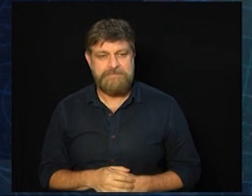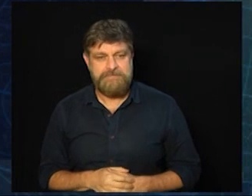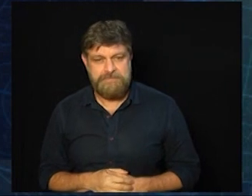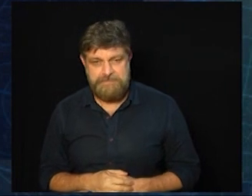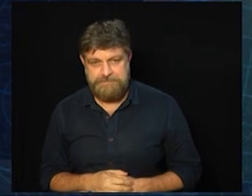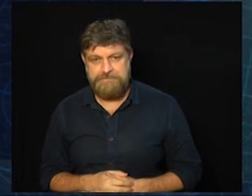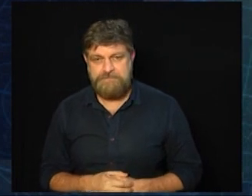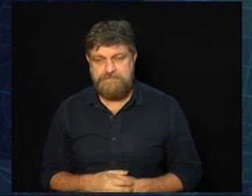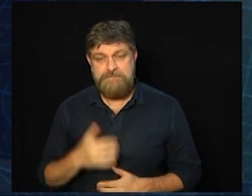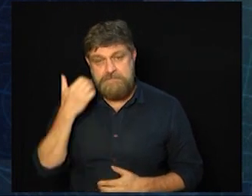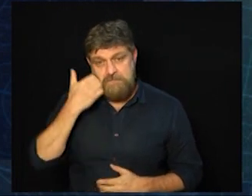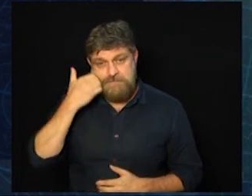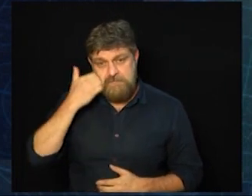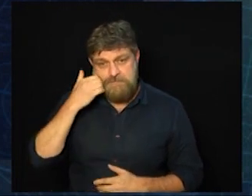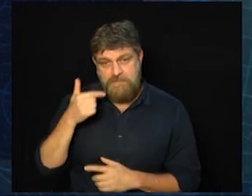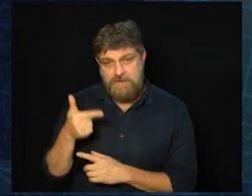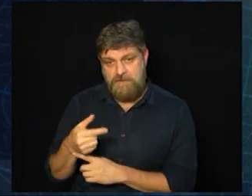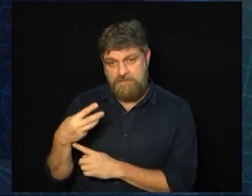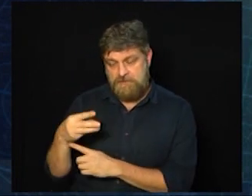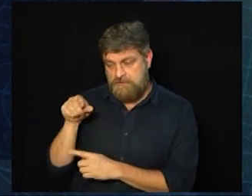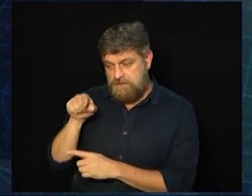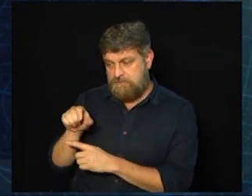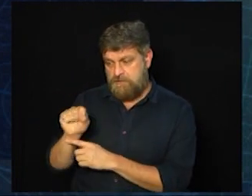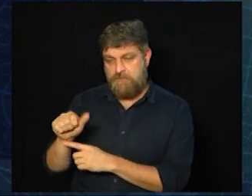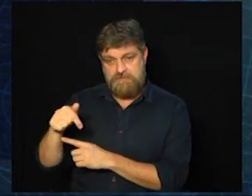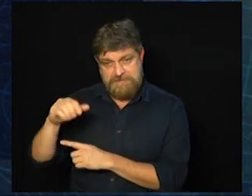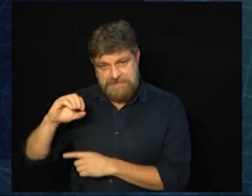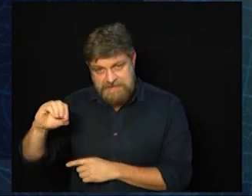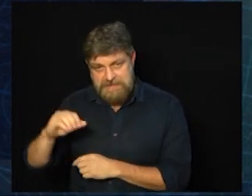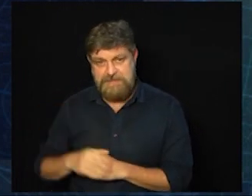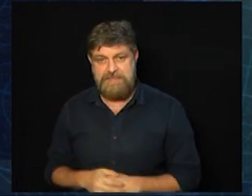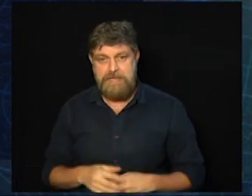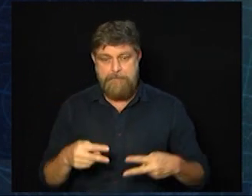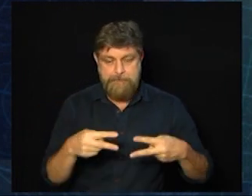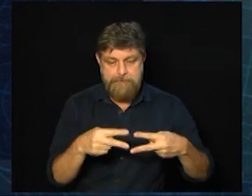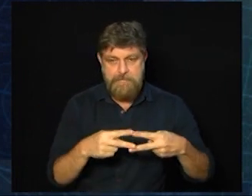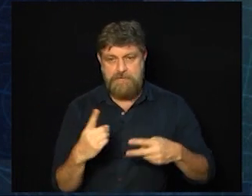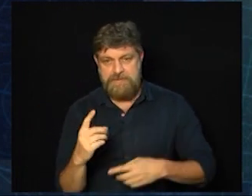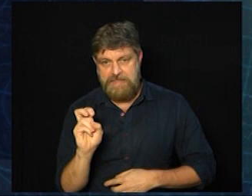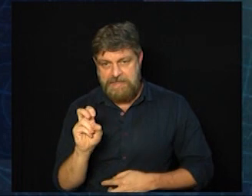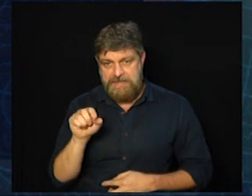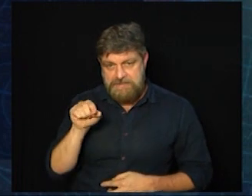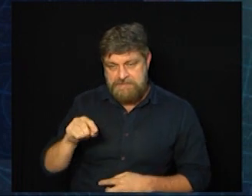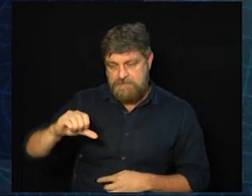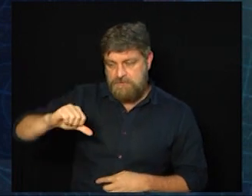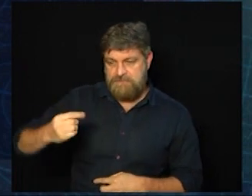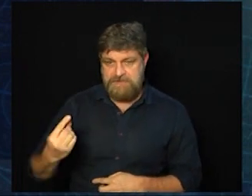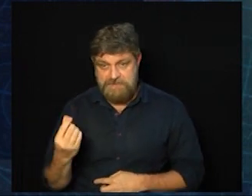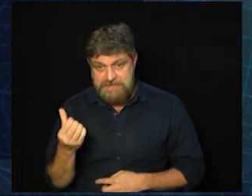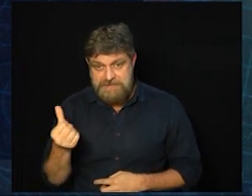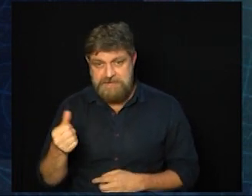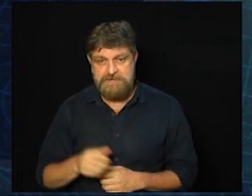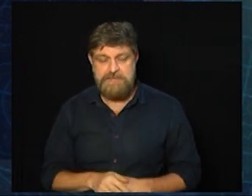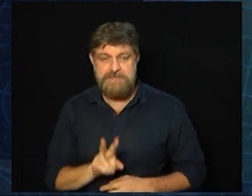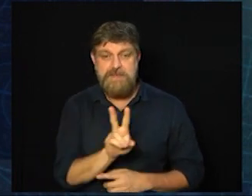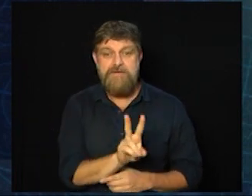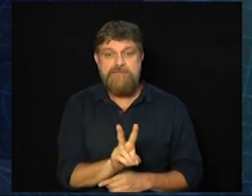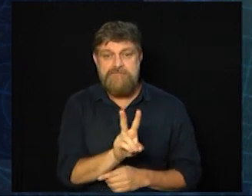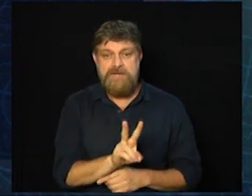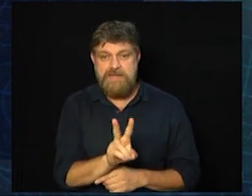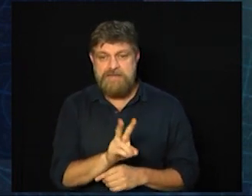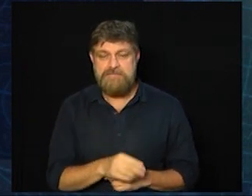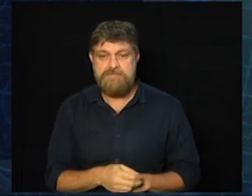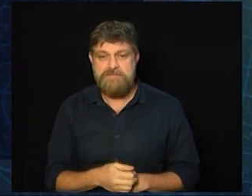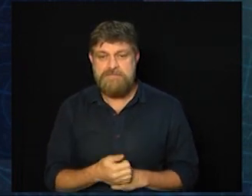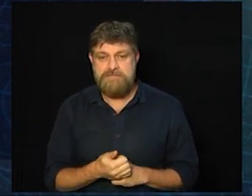27493 Bárbara d'Oeste 23871 Paulínia 15916